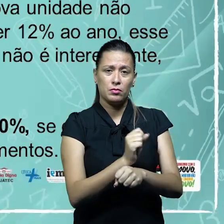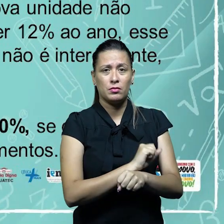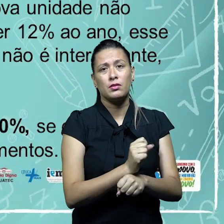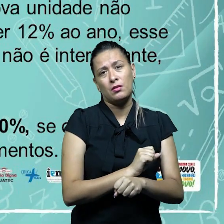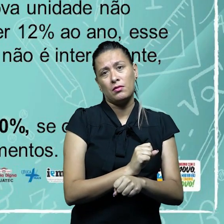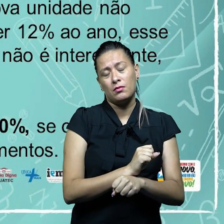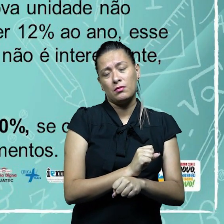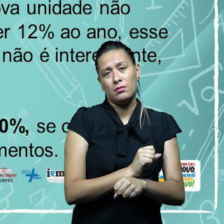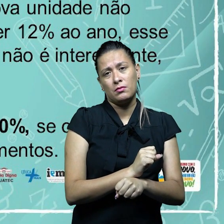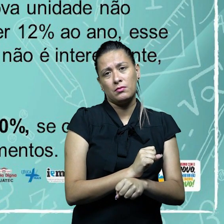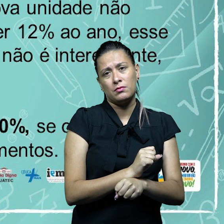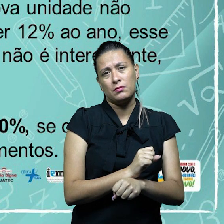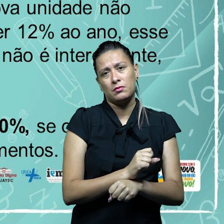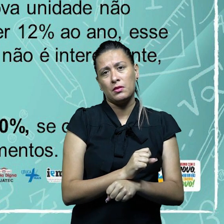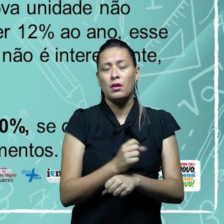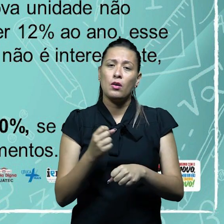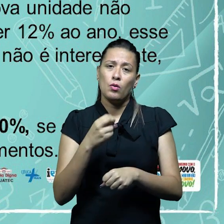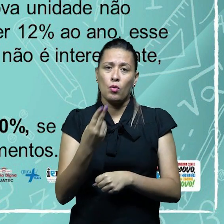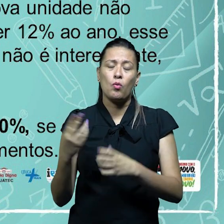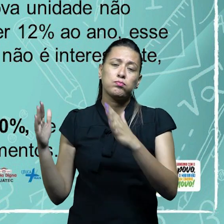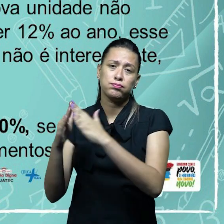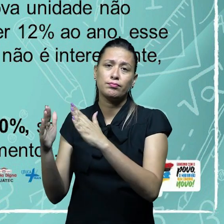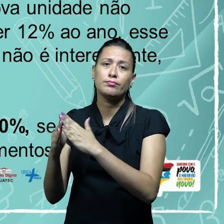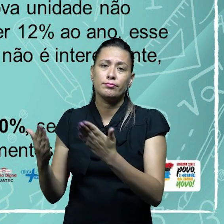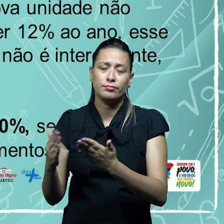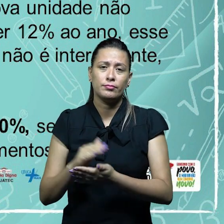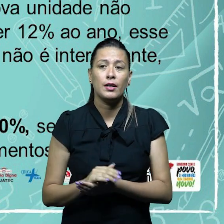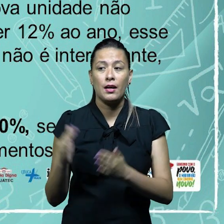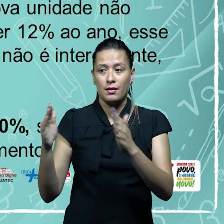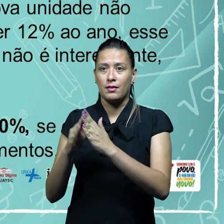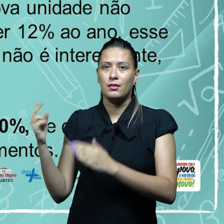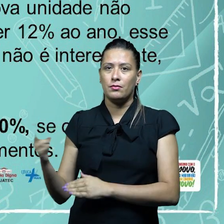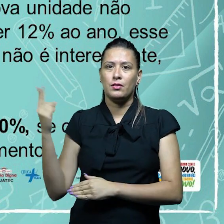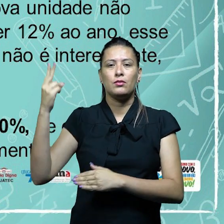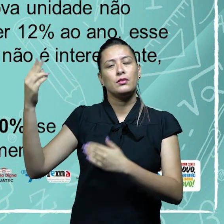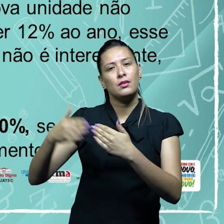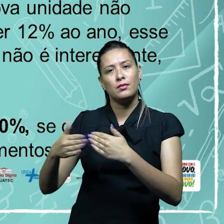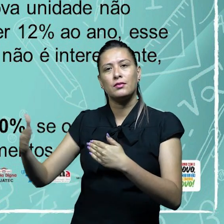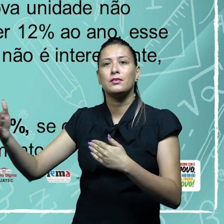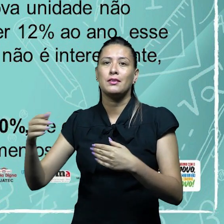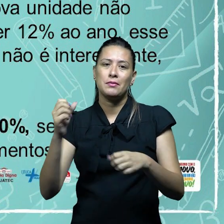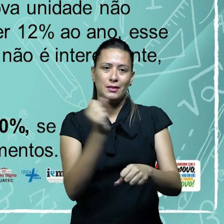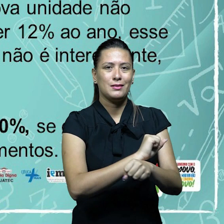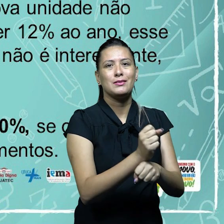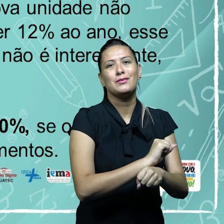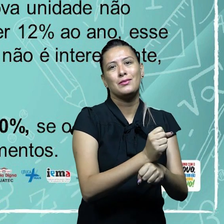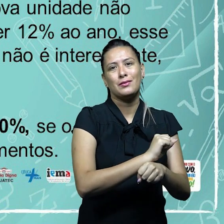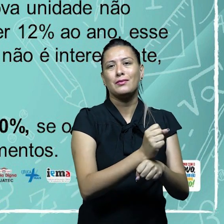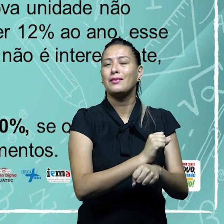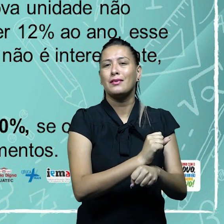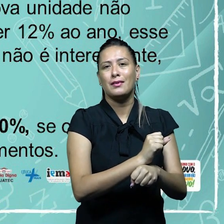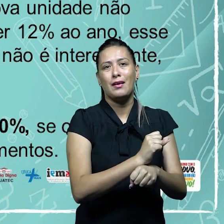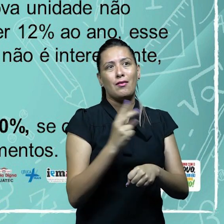retorno, certinho? Então para esse dilema da bicicleta nós vamos utilizar o TMA, olha, aqui na empresa nós utilizamos o exemplo